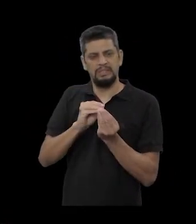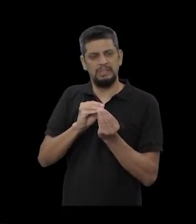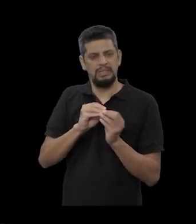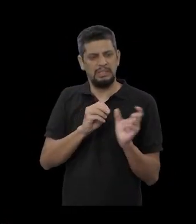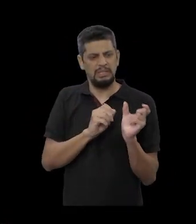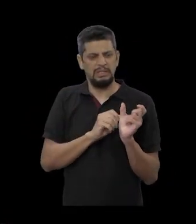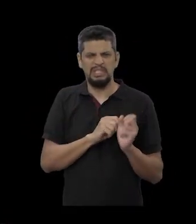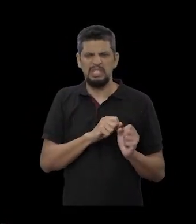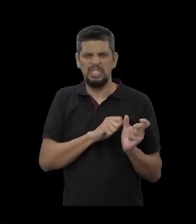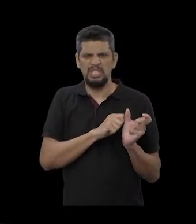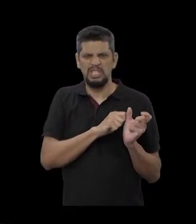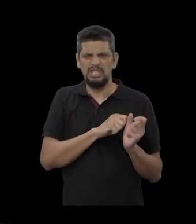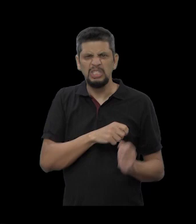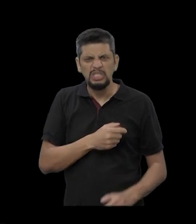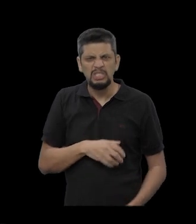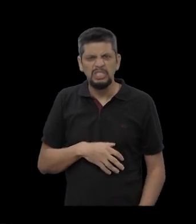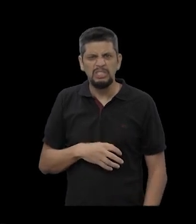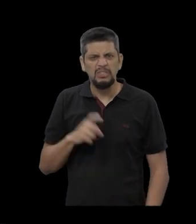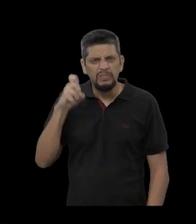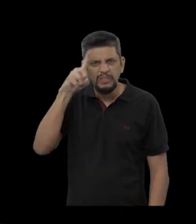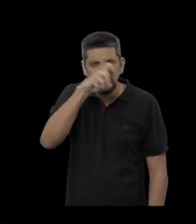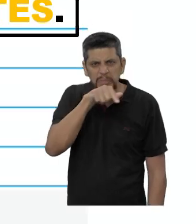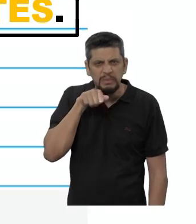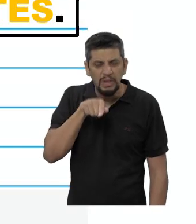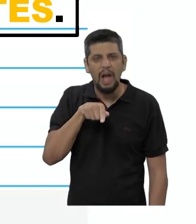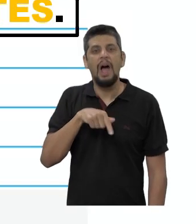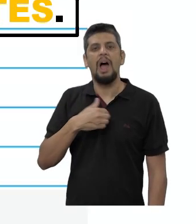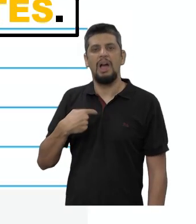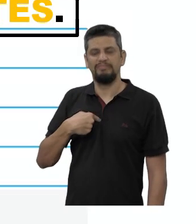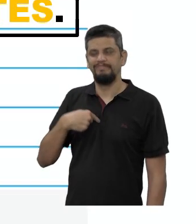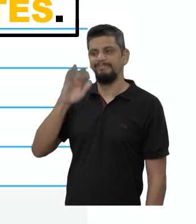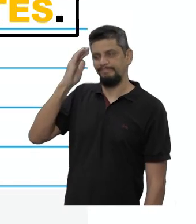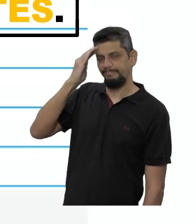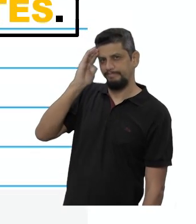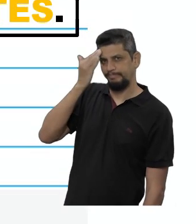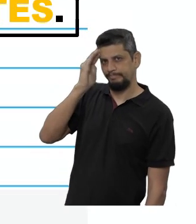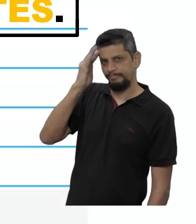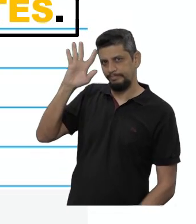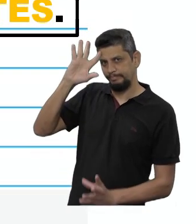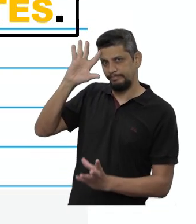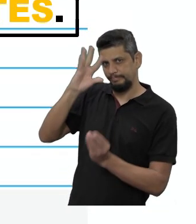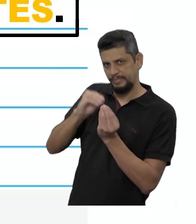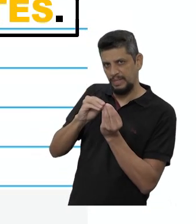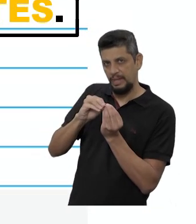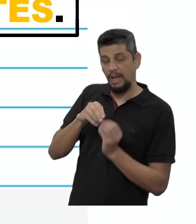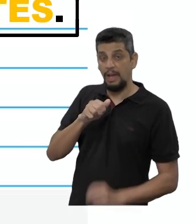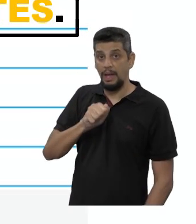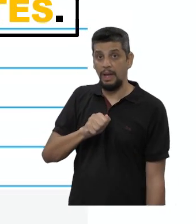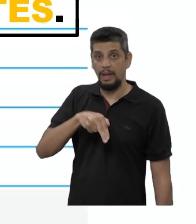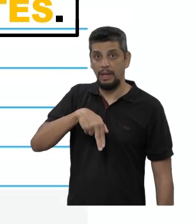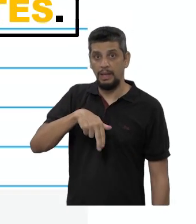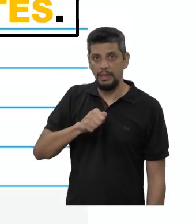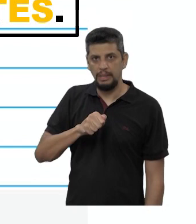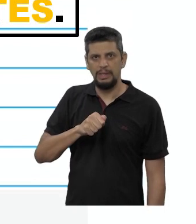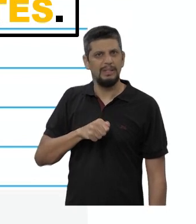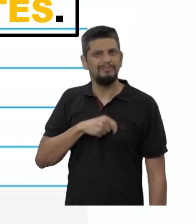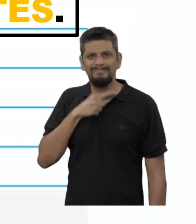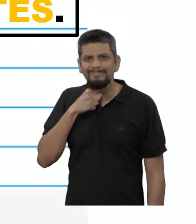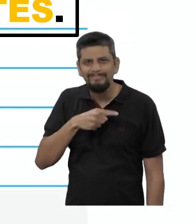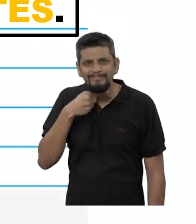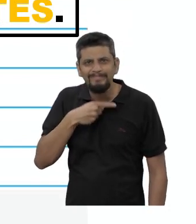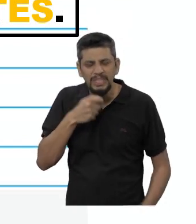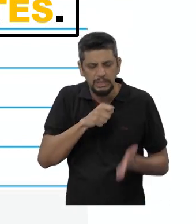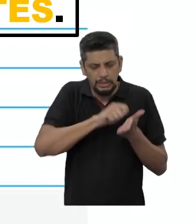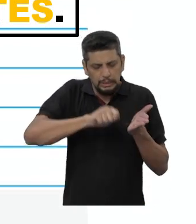Ficou grande demais para você? Eu entendi, Ana. A Ana está nos contando que ela não